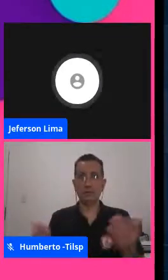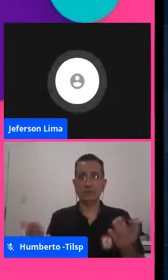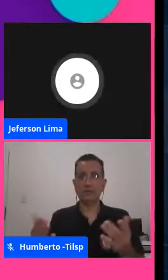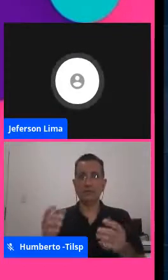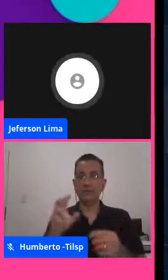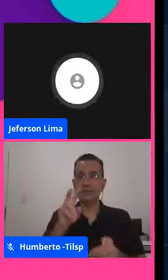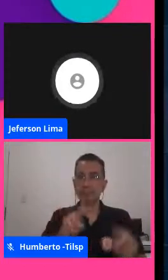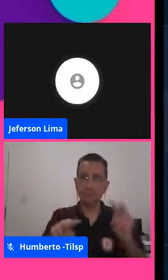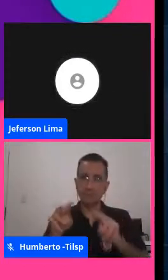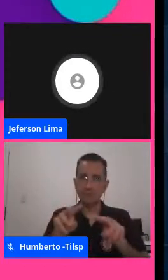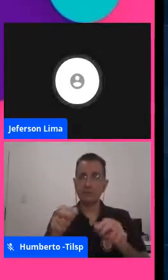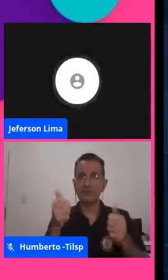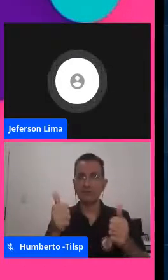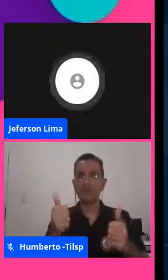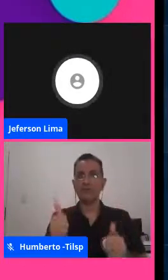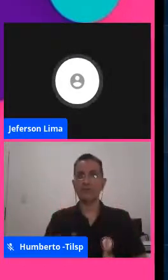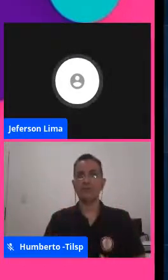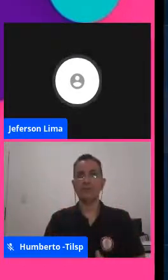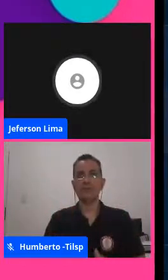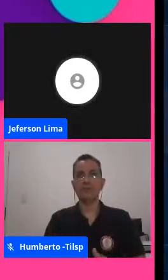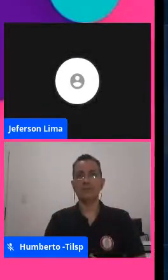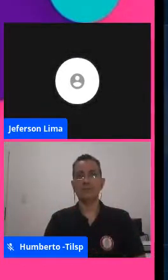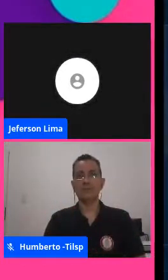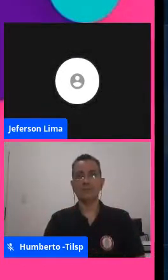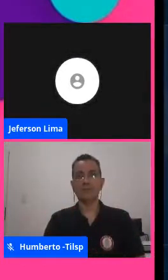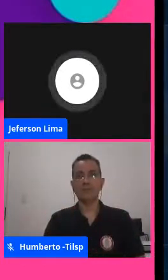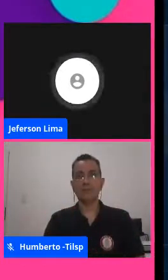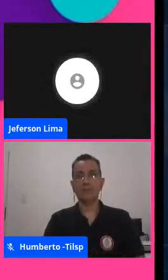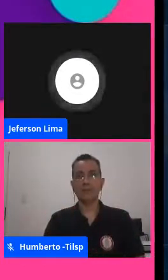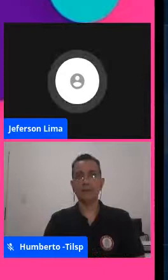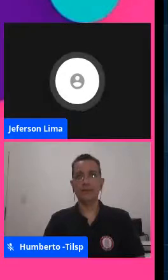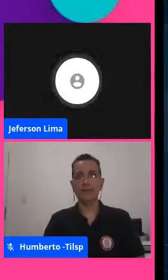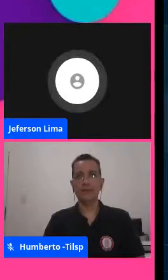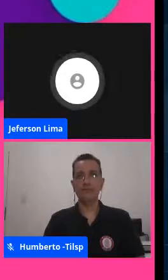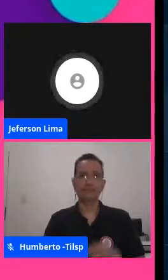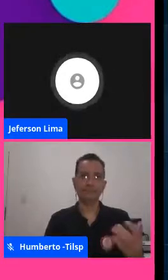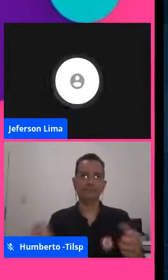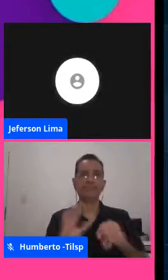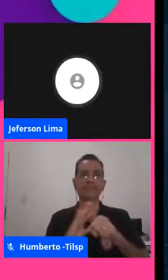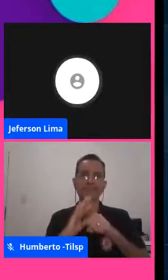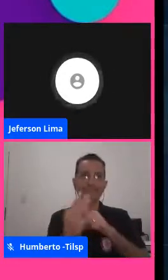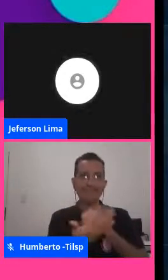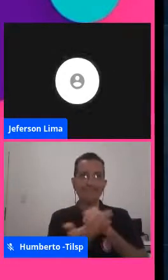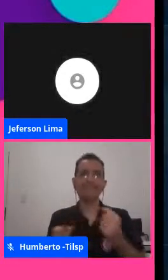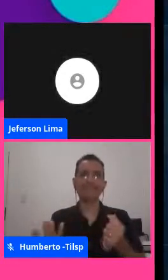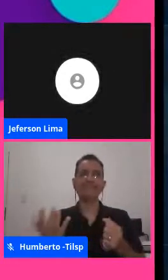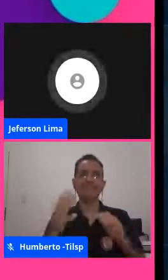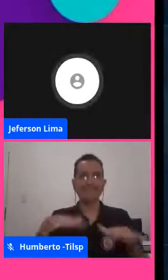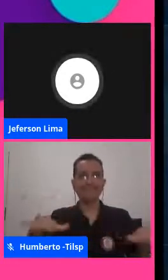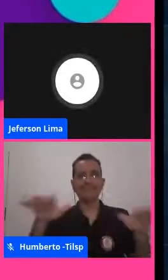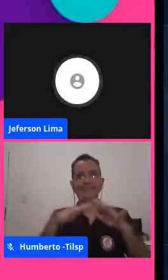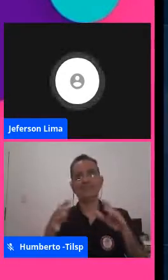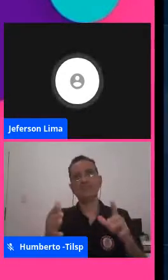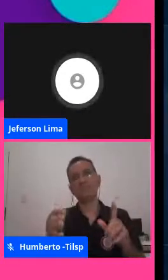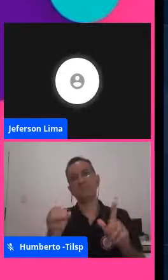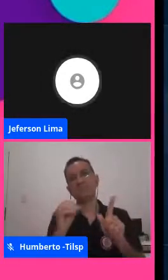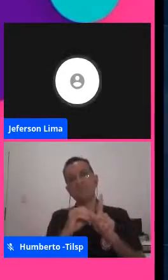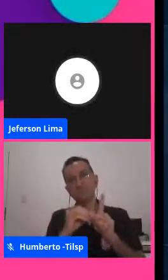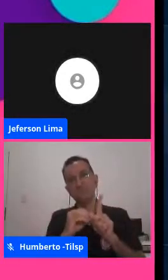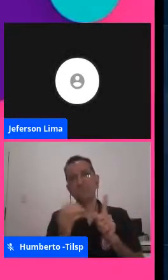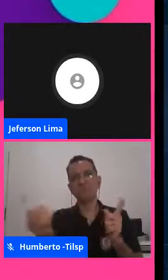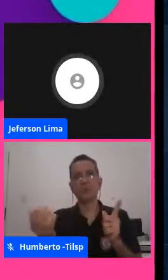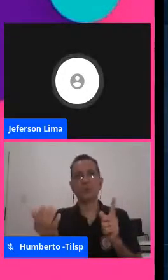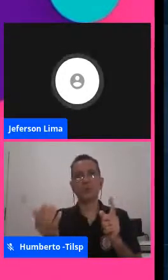aí atualmente, enquanto pandemia, não sei, enquanto Google, para você subir Cloud